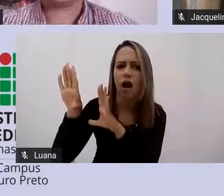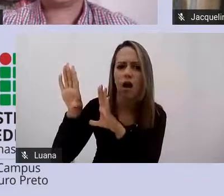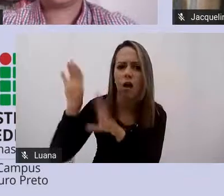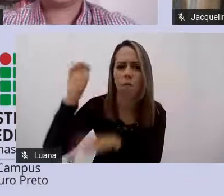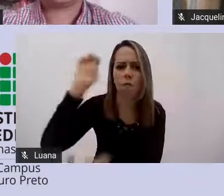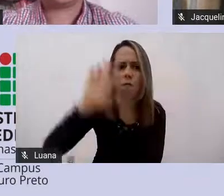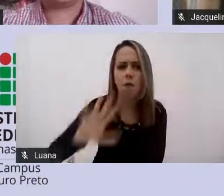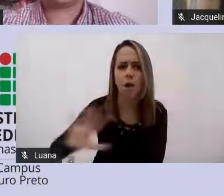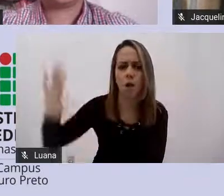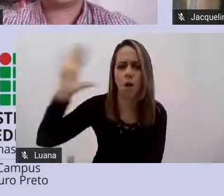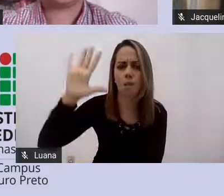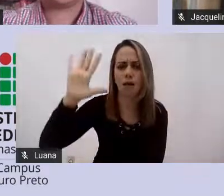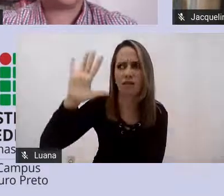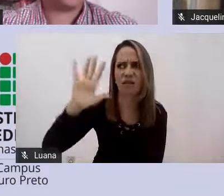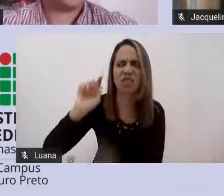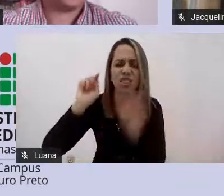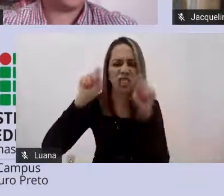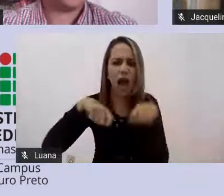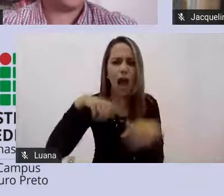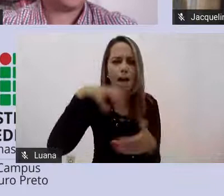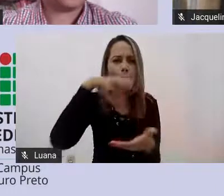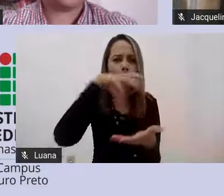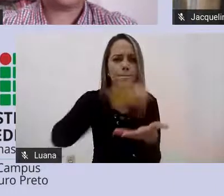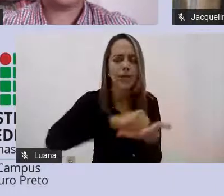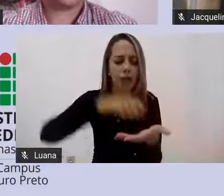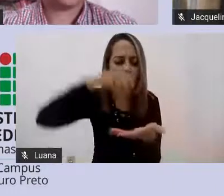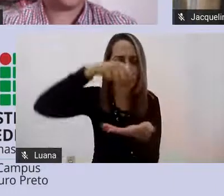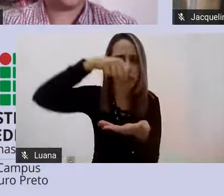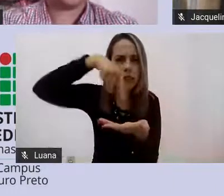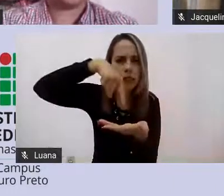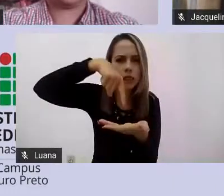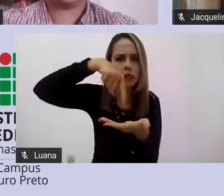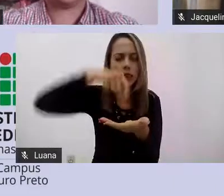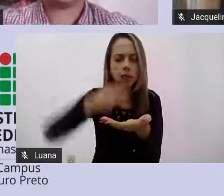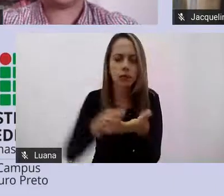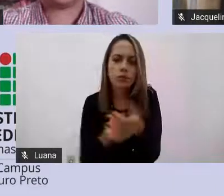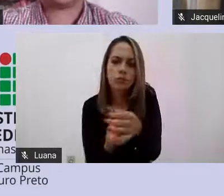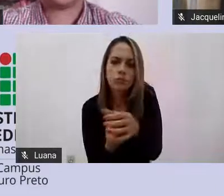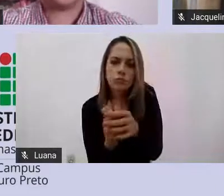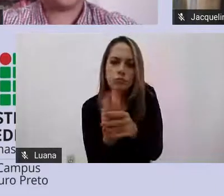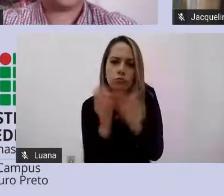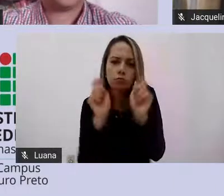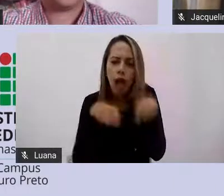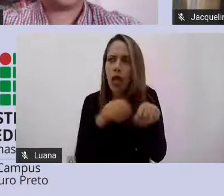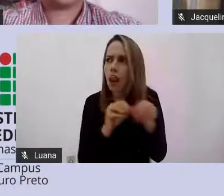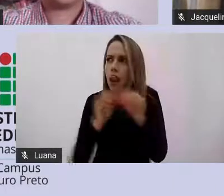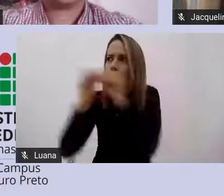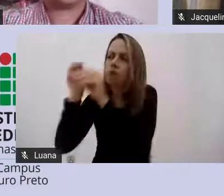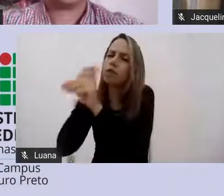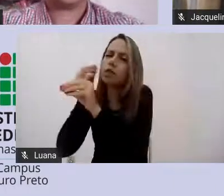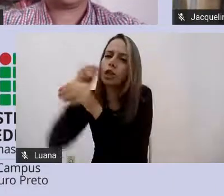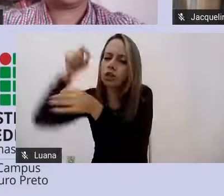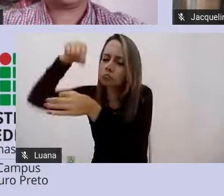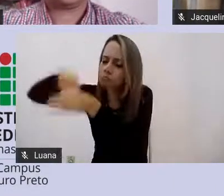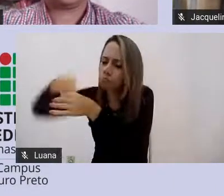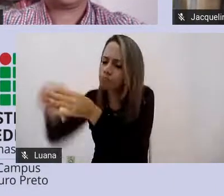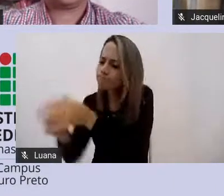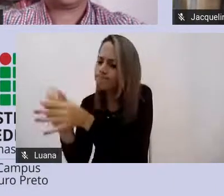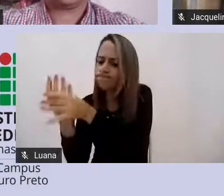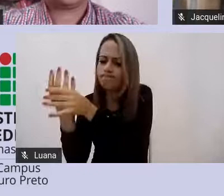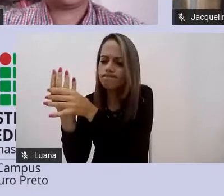para serem plantadas lá, e tem todo o problema de aclimatação das espécies vegetais na Europa. Mas a solução, que é uma solução